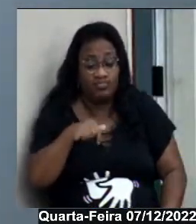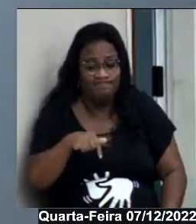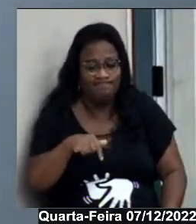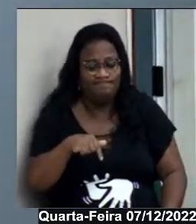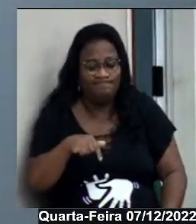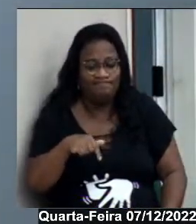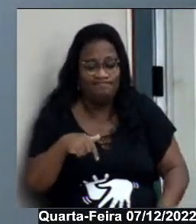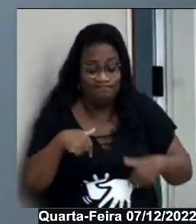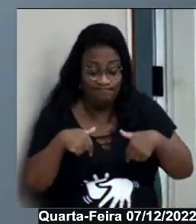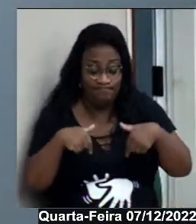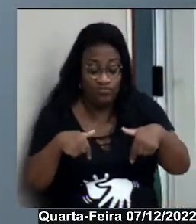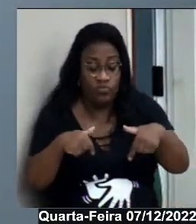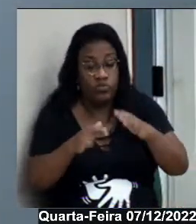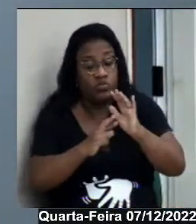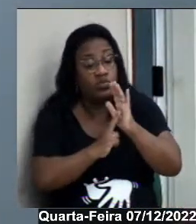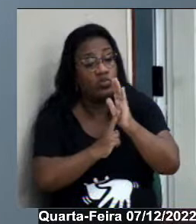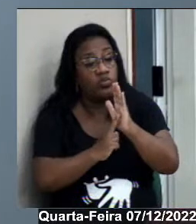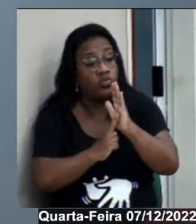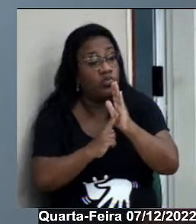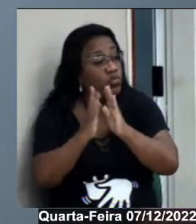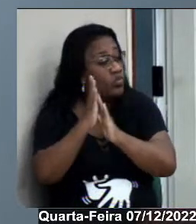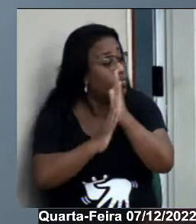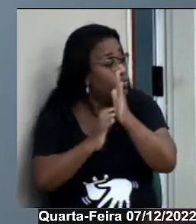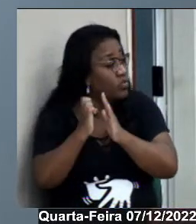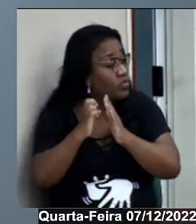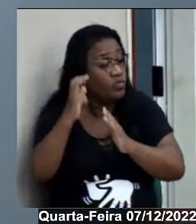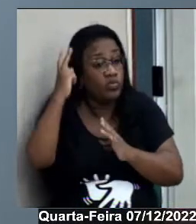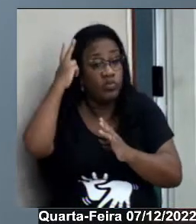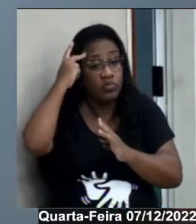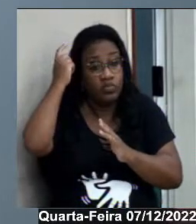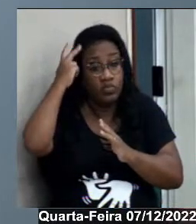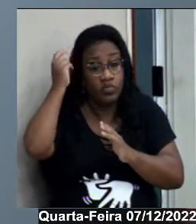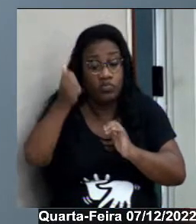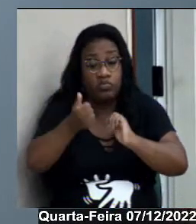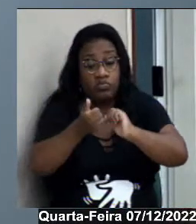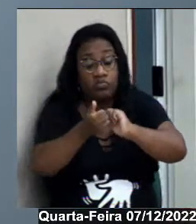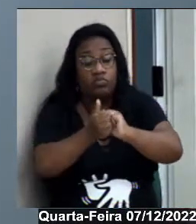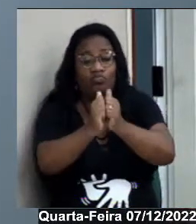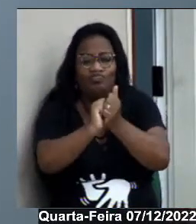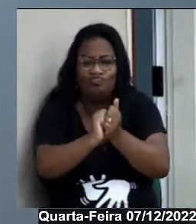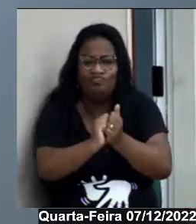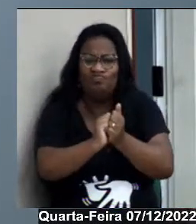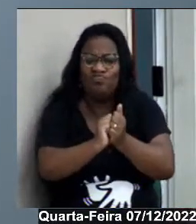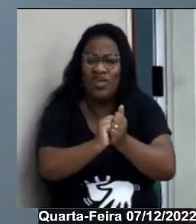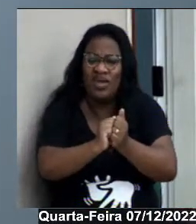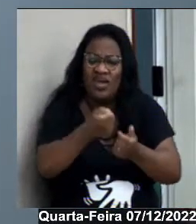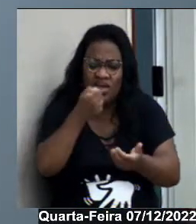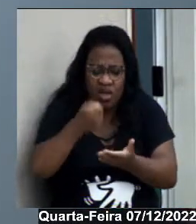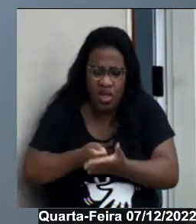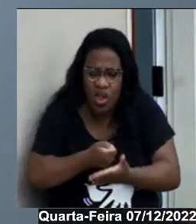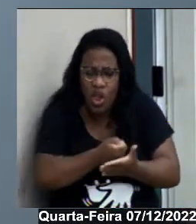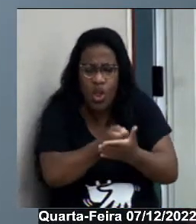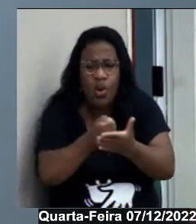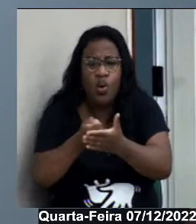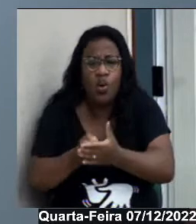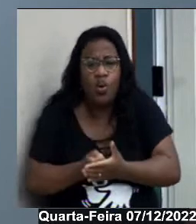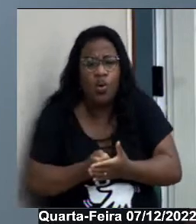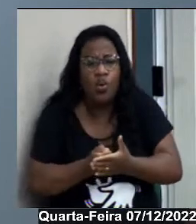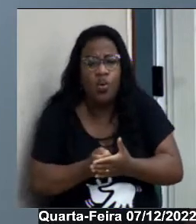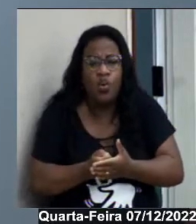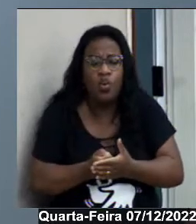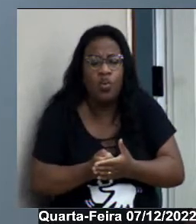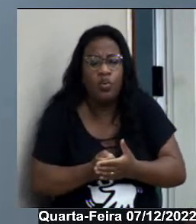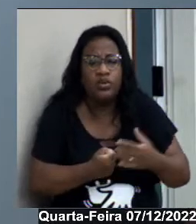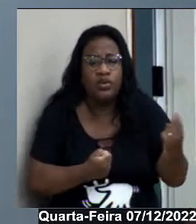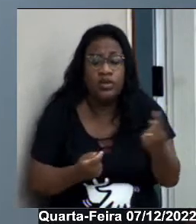nossa região uma representação. É muito comum no esporte, pessoas que lutam pelo esporte e